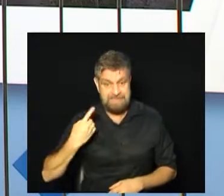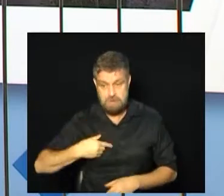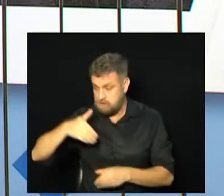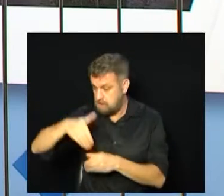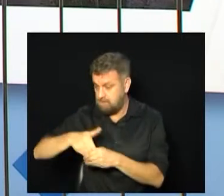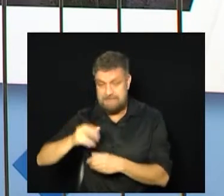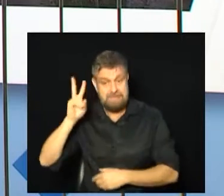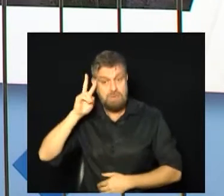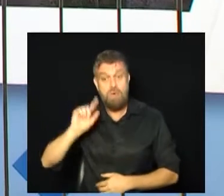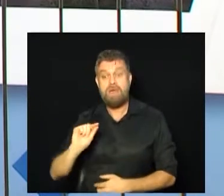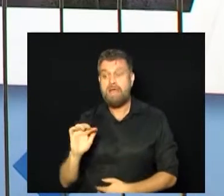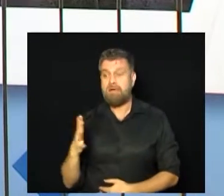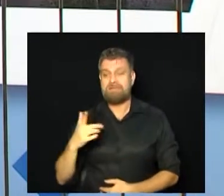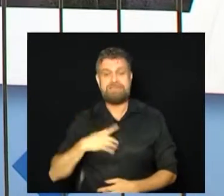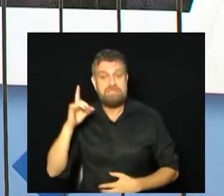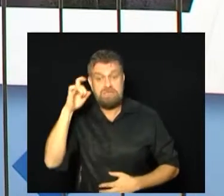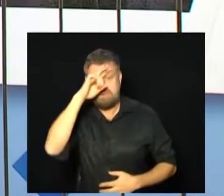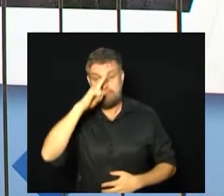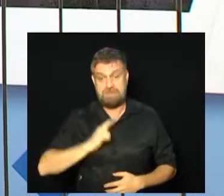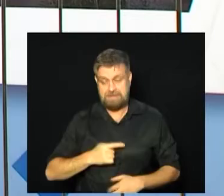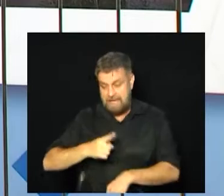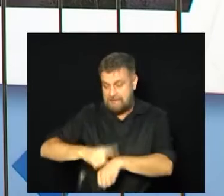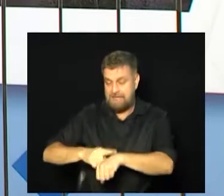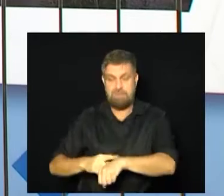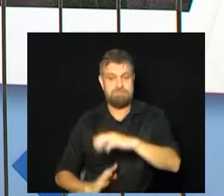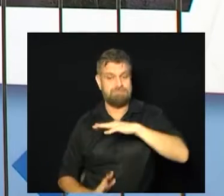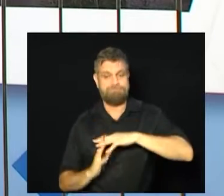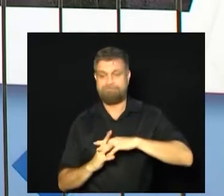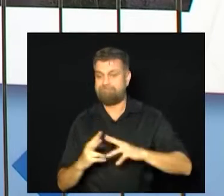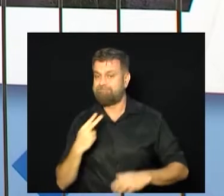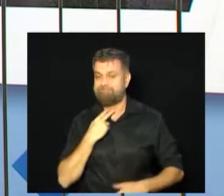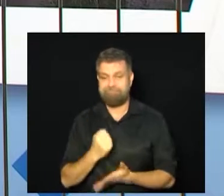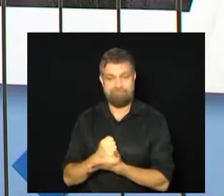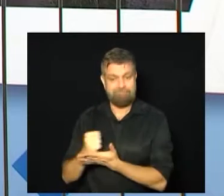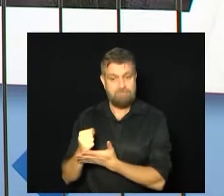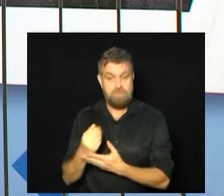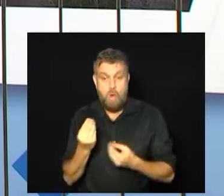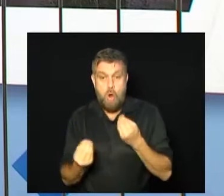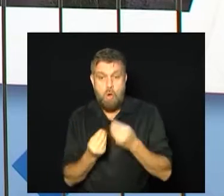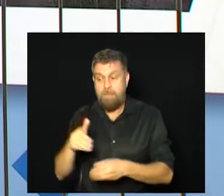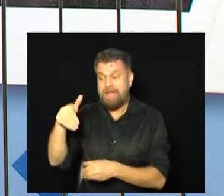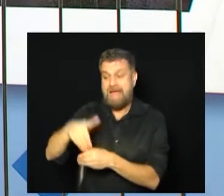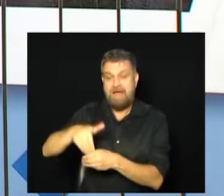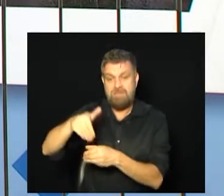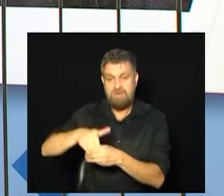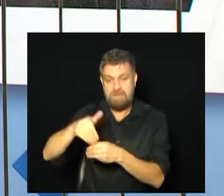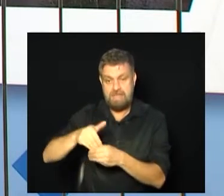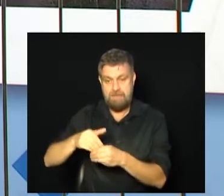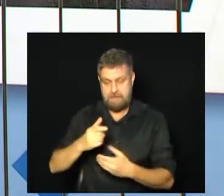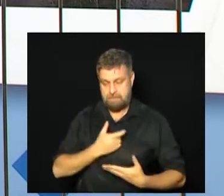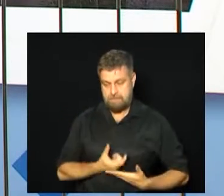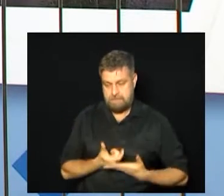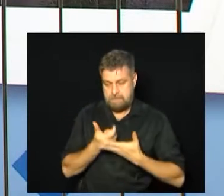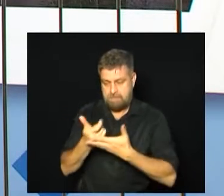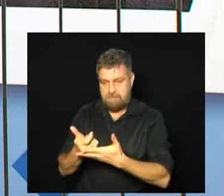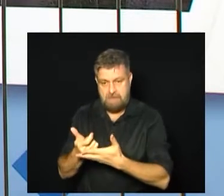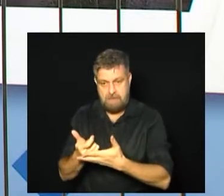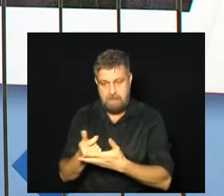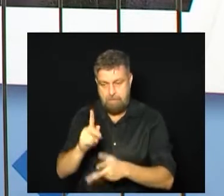de segunda-feira, muito dificilmente a gente teria tempo de conseguir votar a tempo de entregar essas